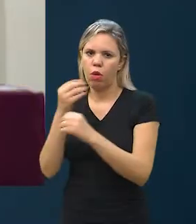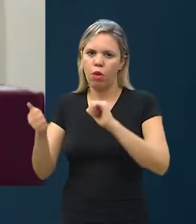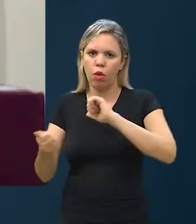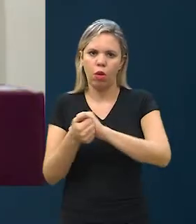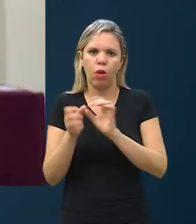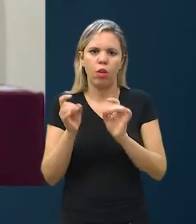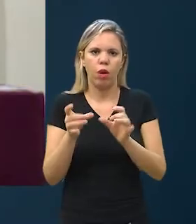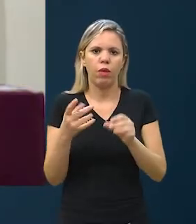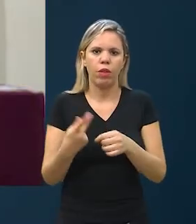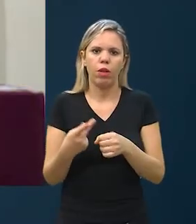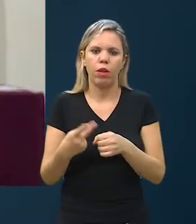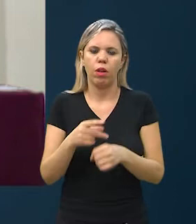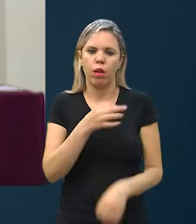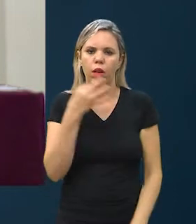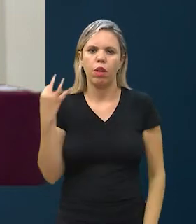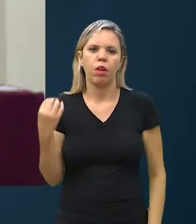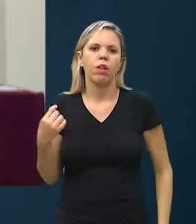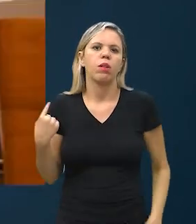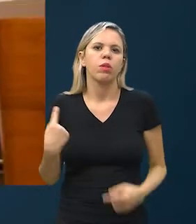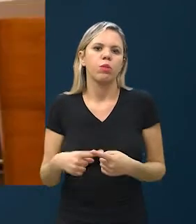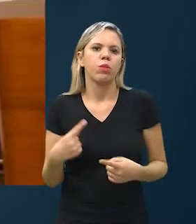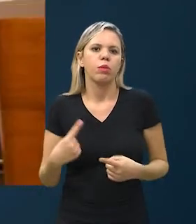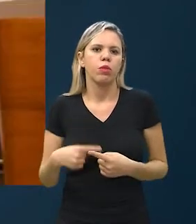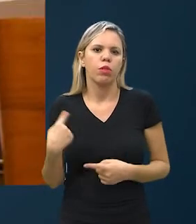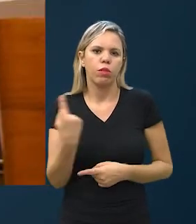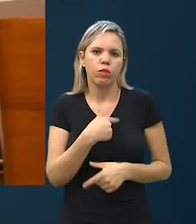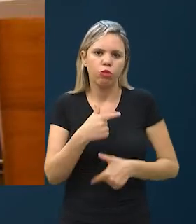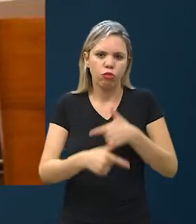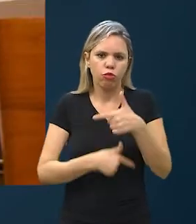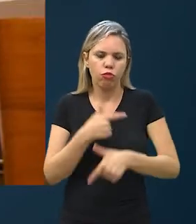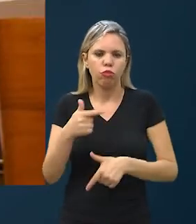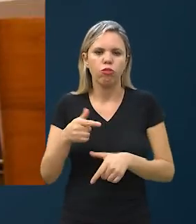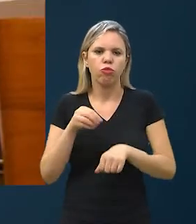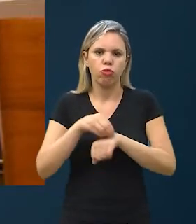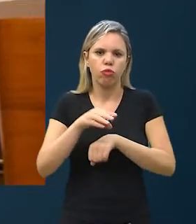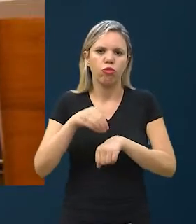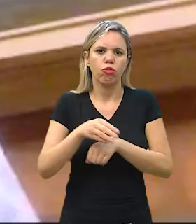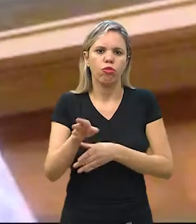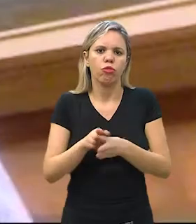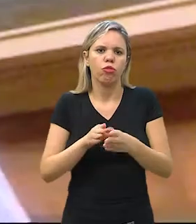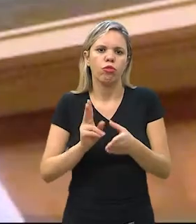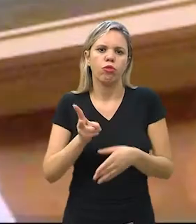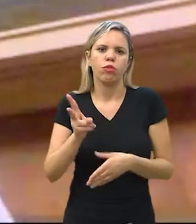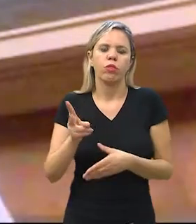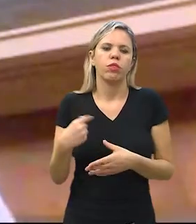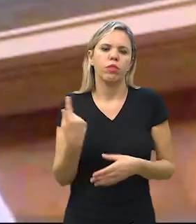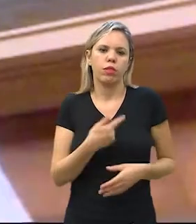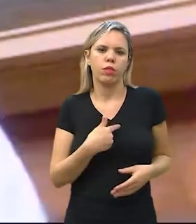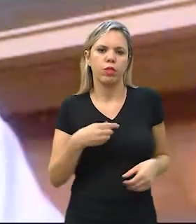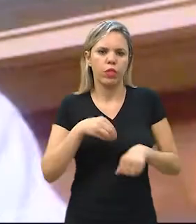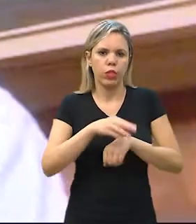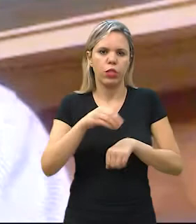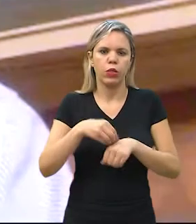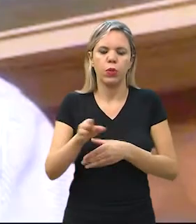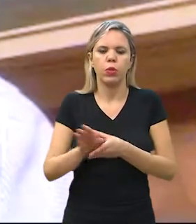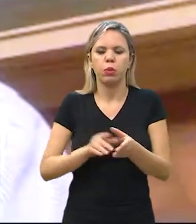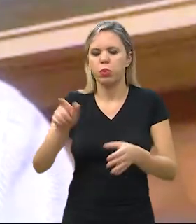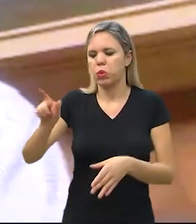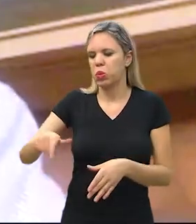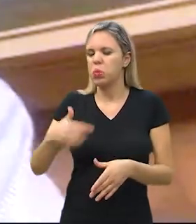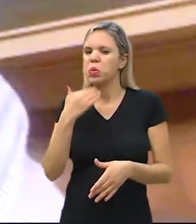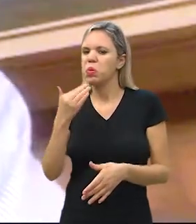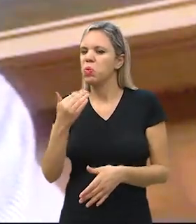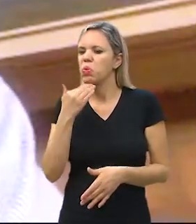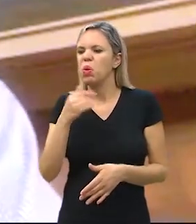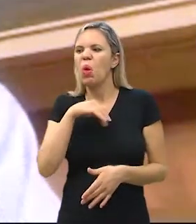ou venda bons produtos. Por quê? Porque a gente trabalha recomendação mútua. Então, a gente recomendaria alguém que